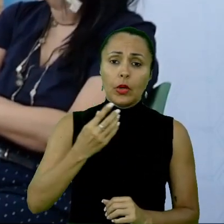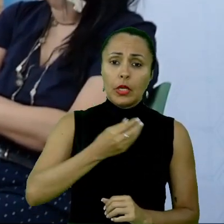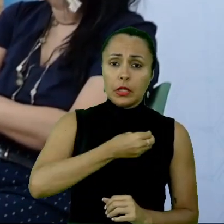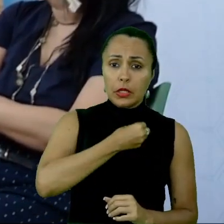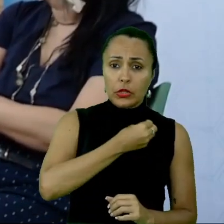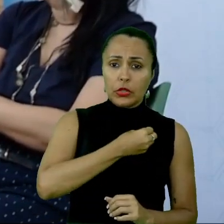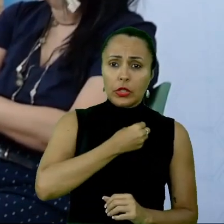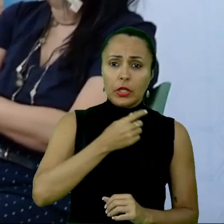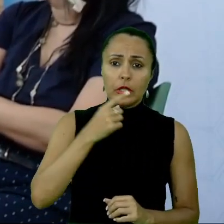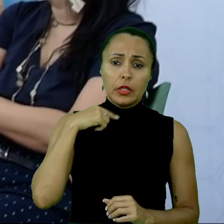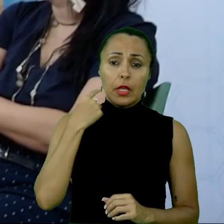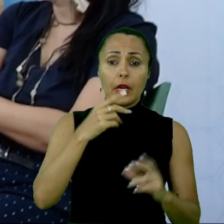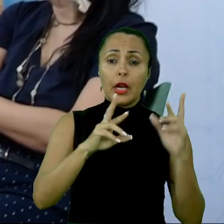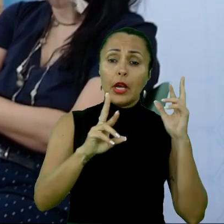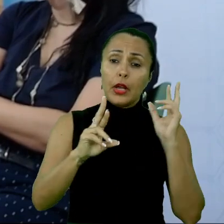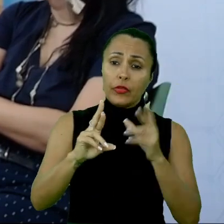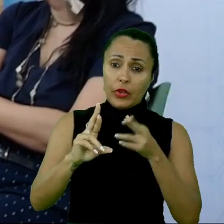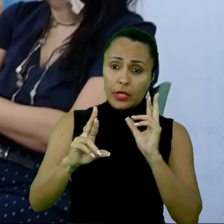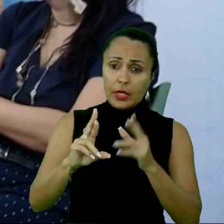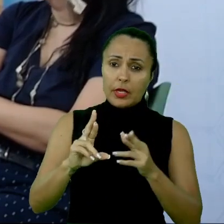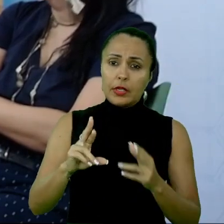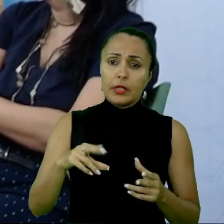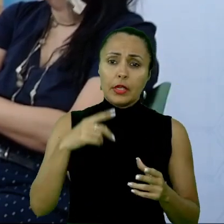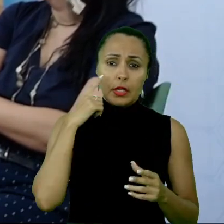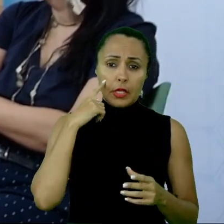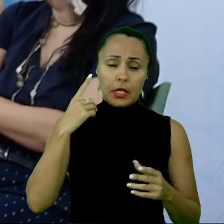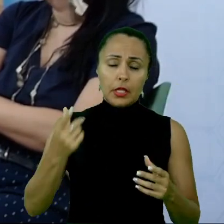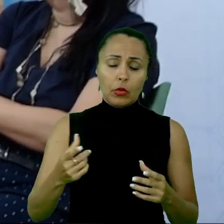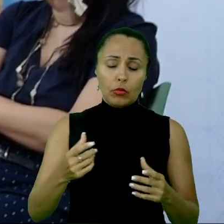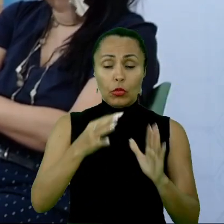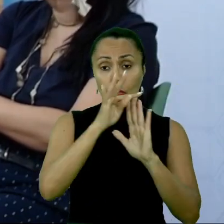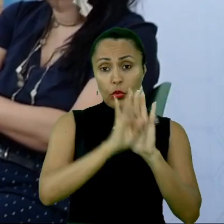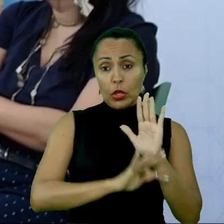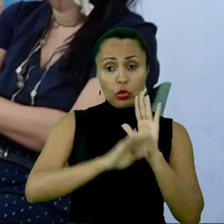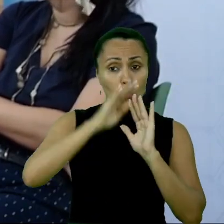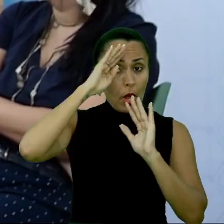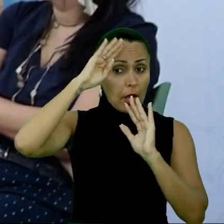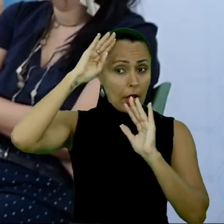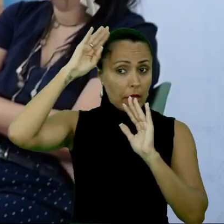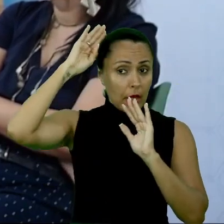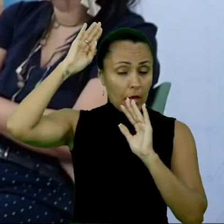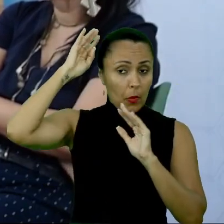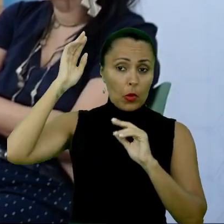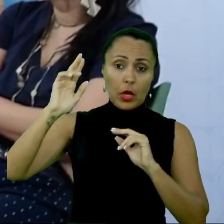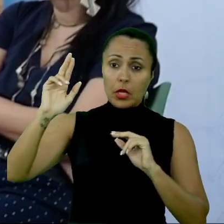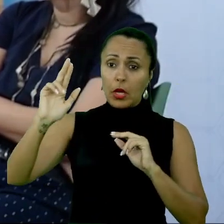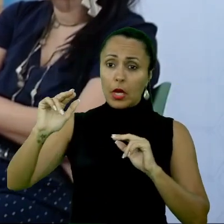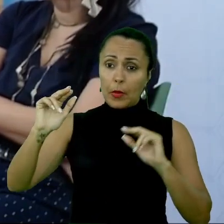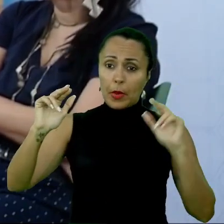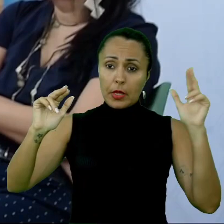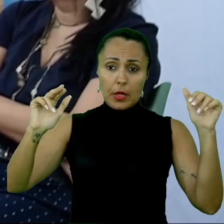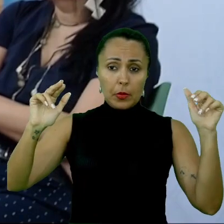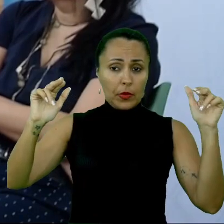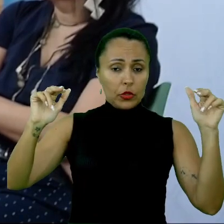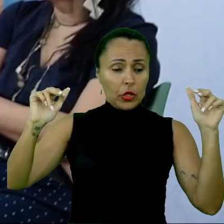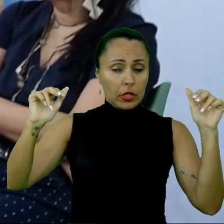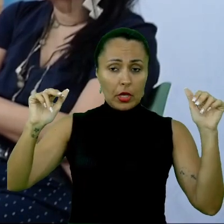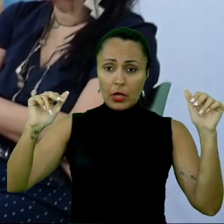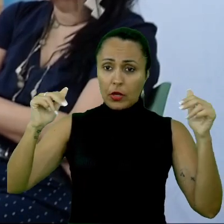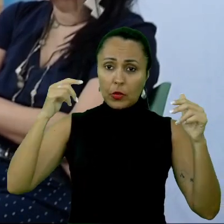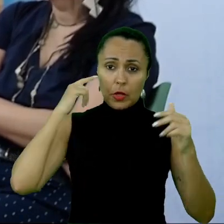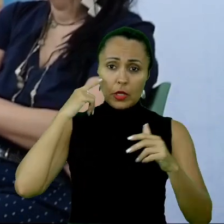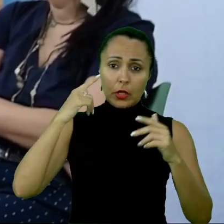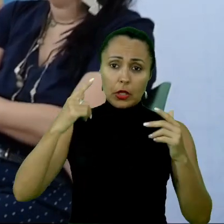gente tem a referência, que pensando num texto acadêmico abrimos aspas, dizemos o que o outro disse, fecha aspas e colocamos